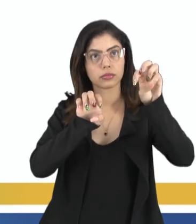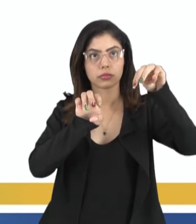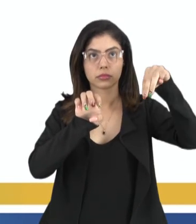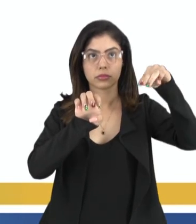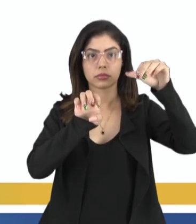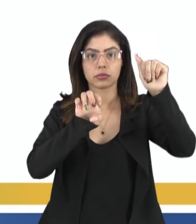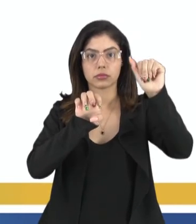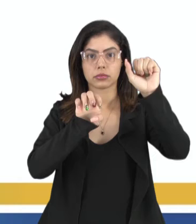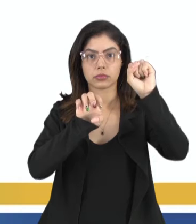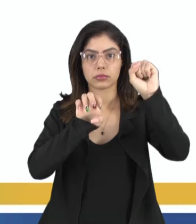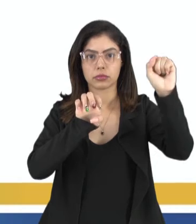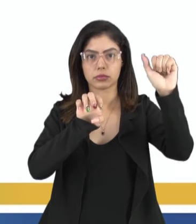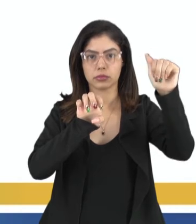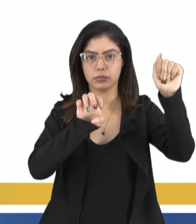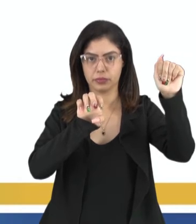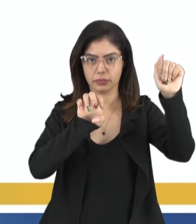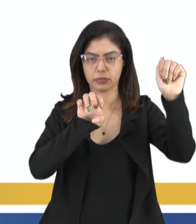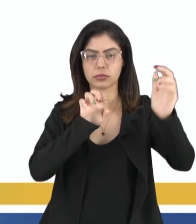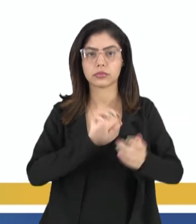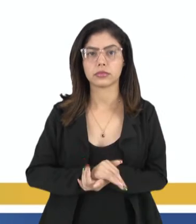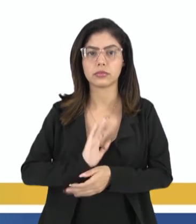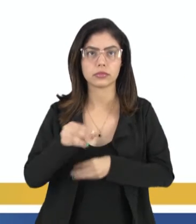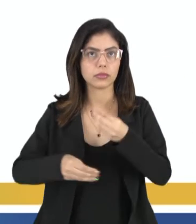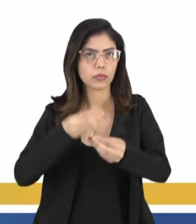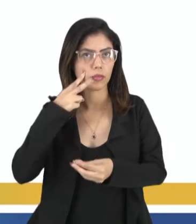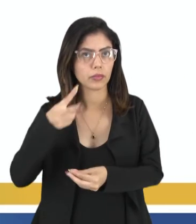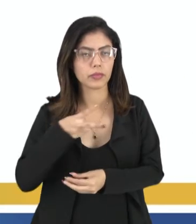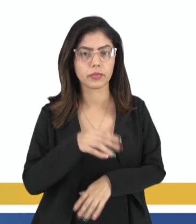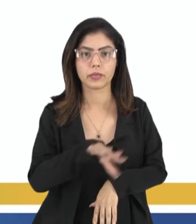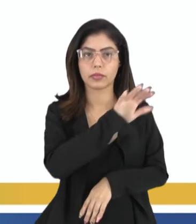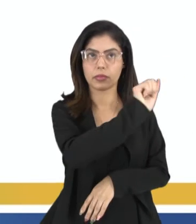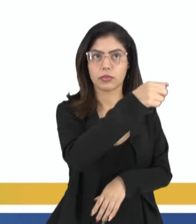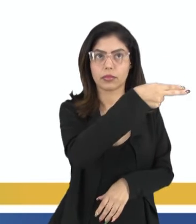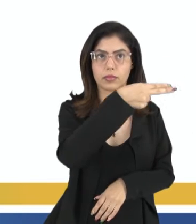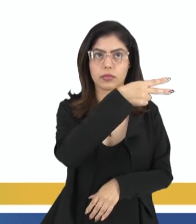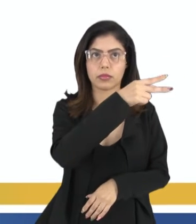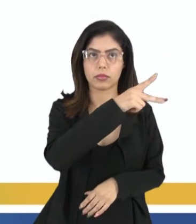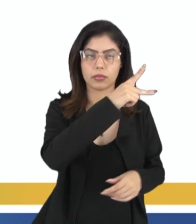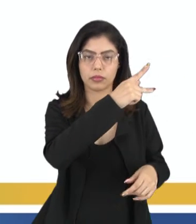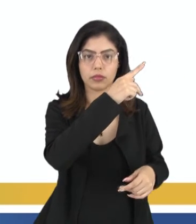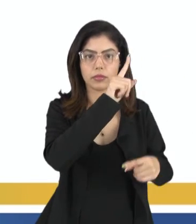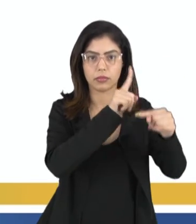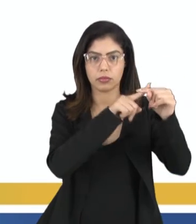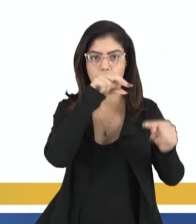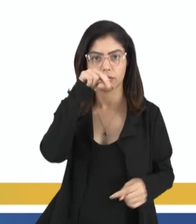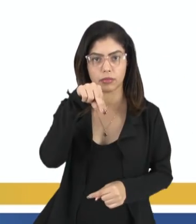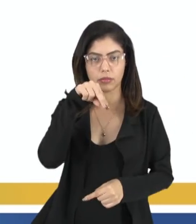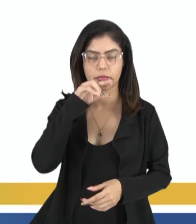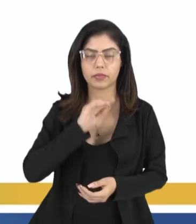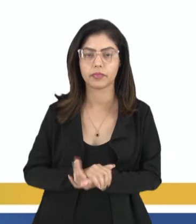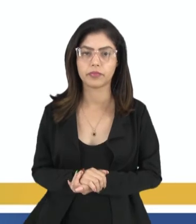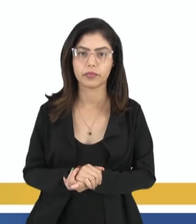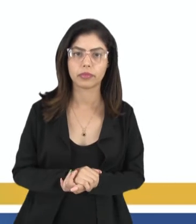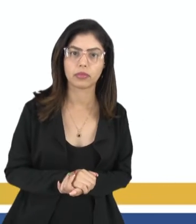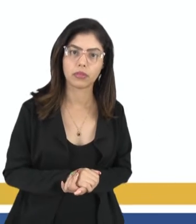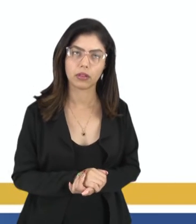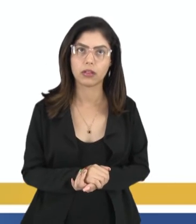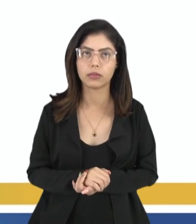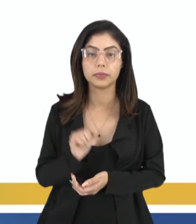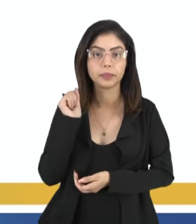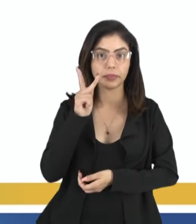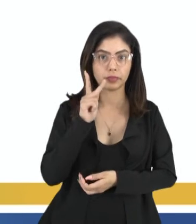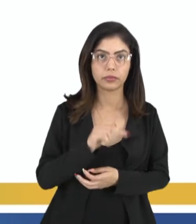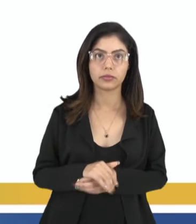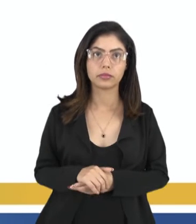de massa. E como a gente viu anteriormente, o número de massa é a soma de prótons mais a soma de nêutrons,